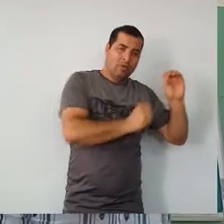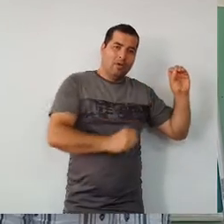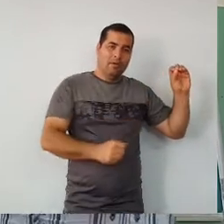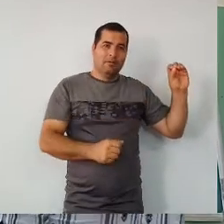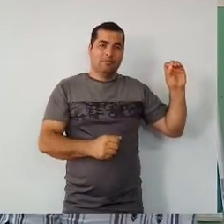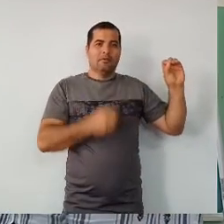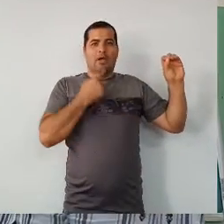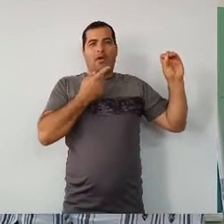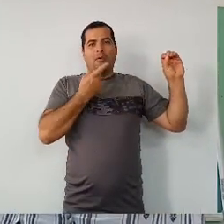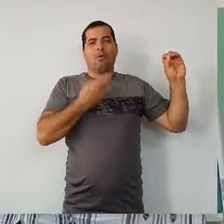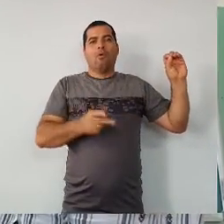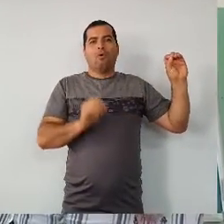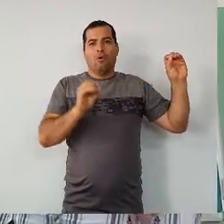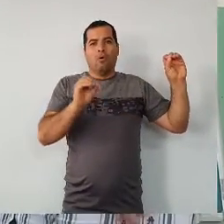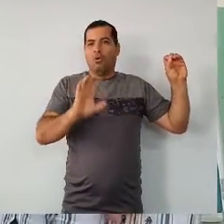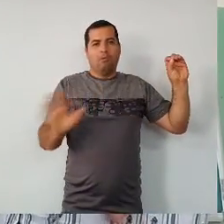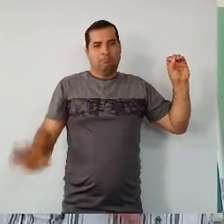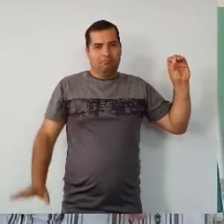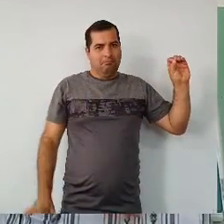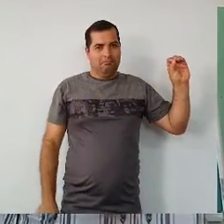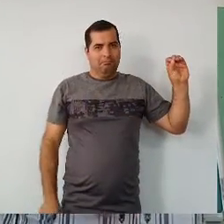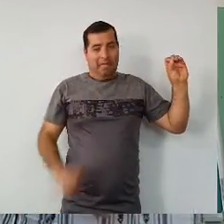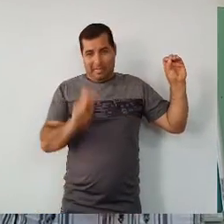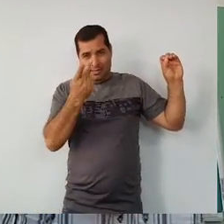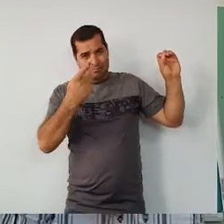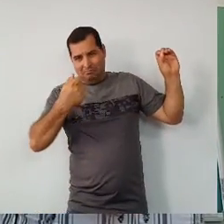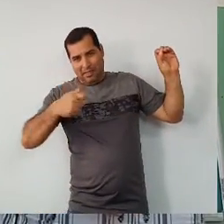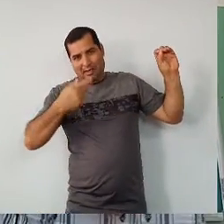com a letra O, eu vou formar